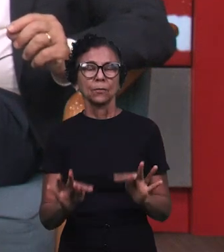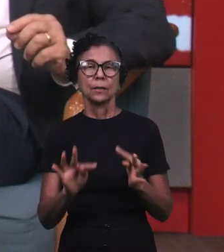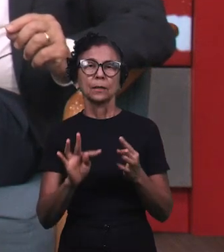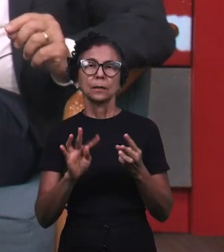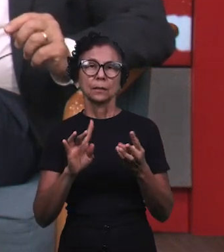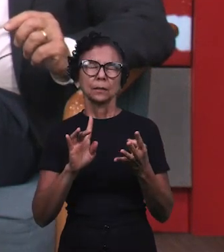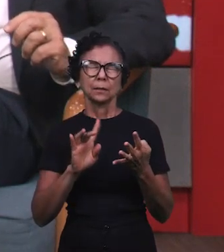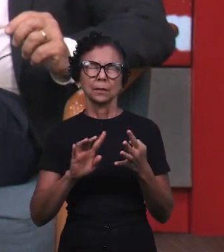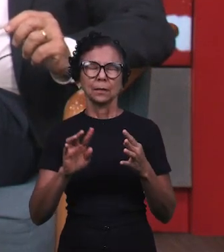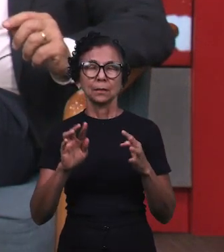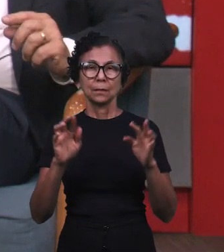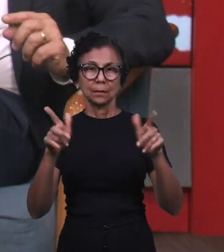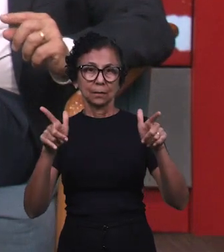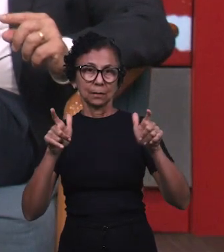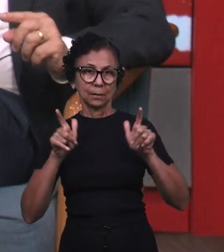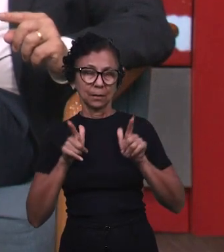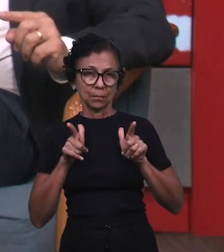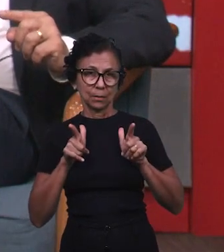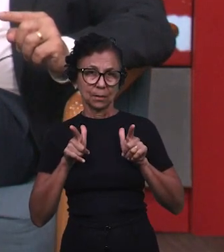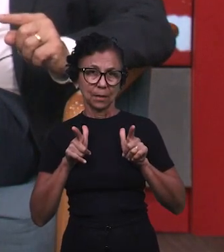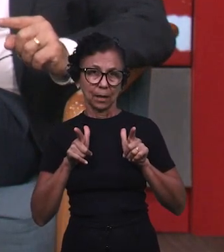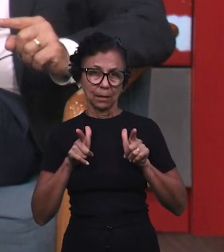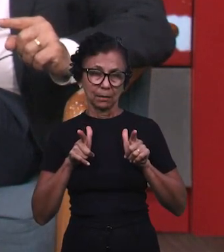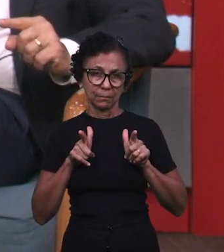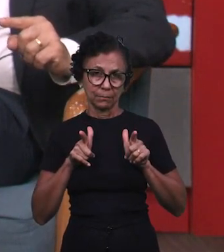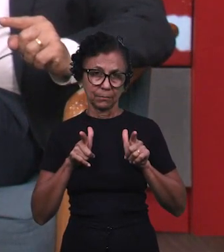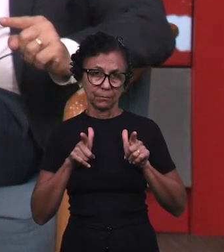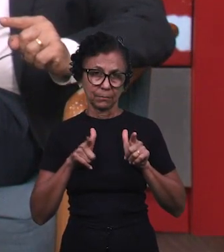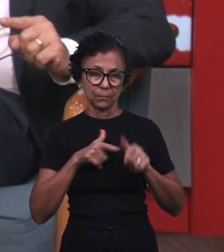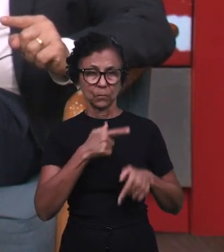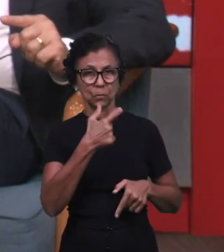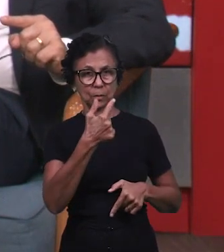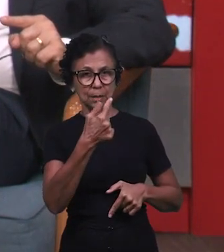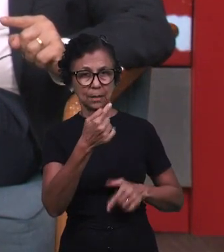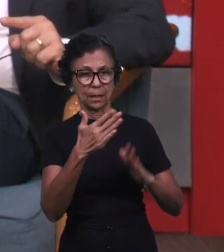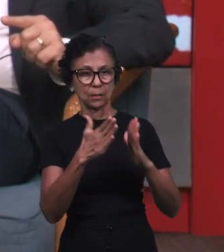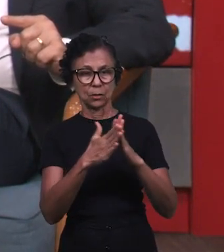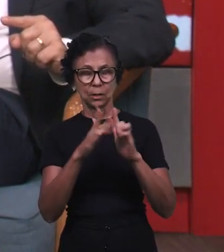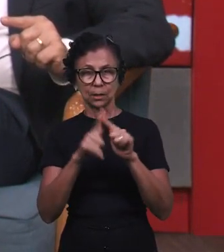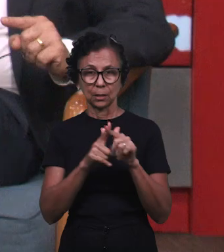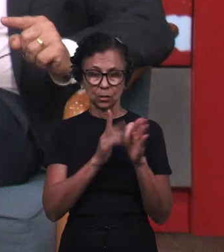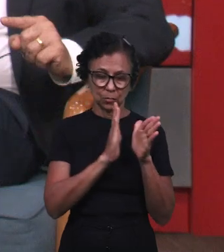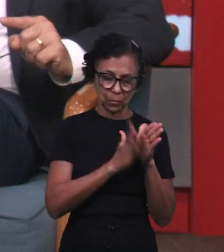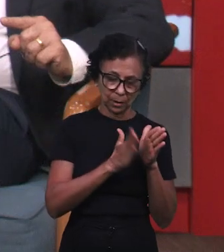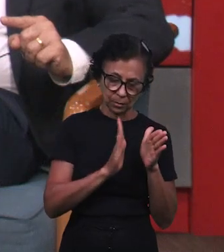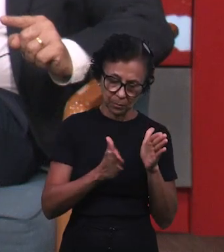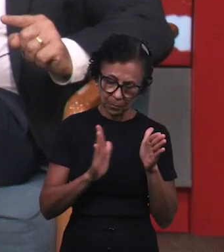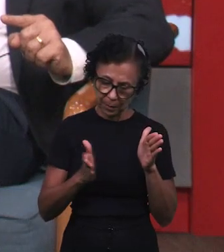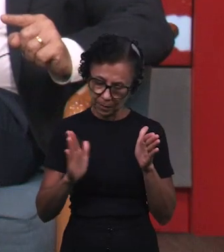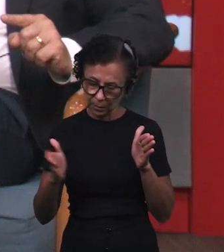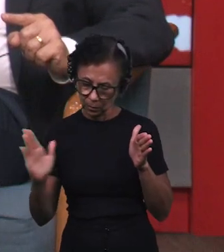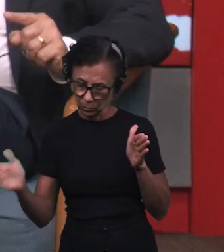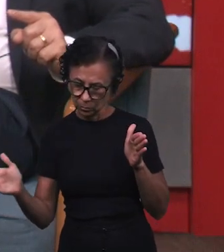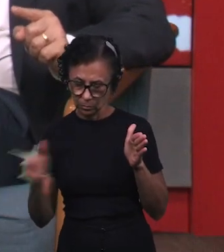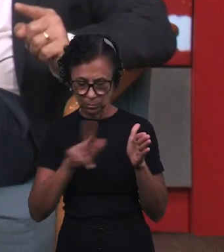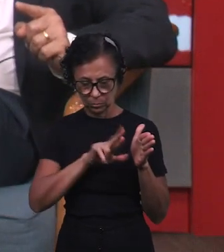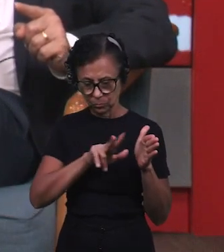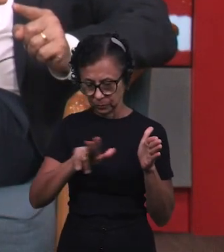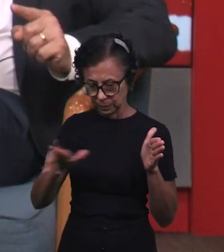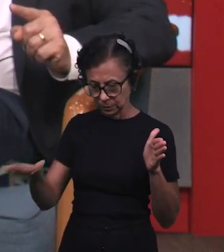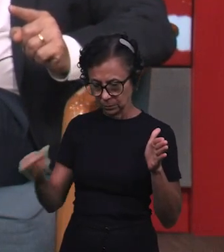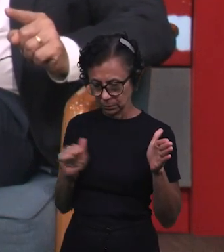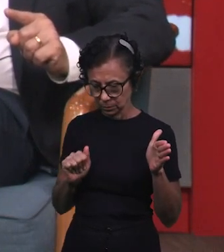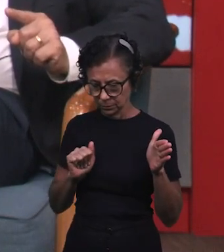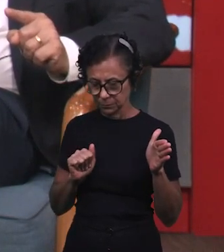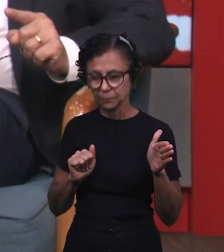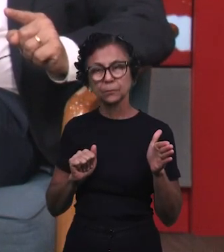Então, o Espírito Santo sempre falou às 7 igrejas, ou seja, as